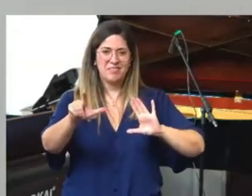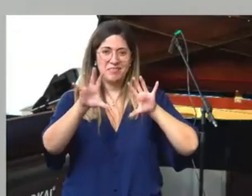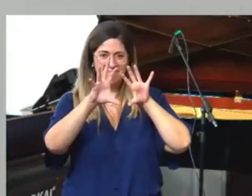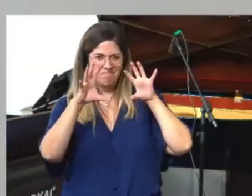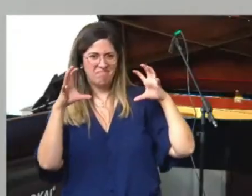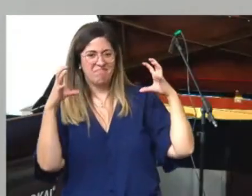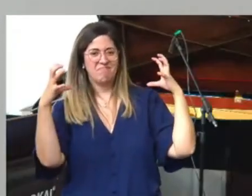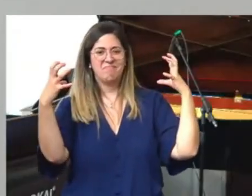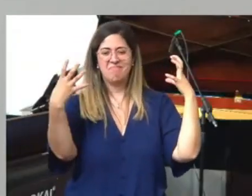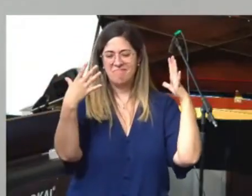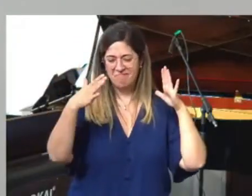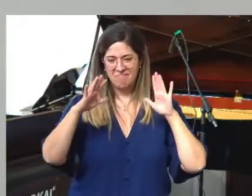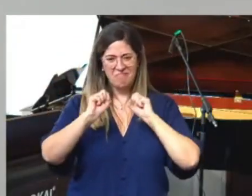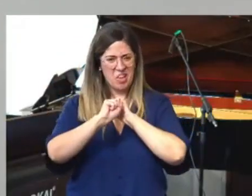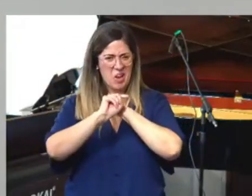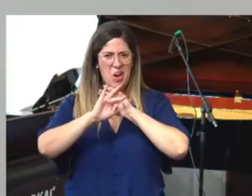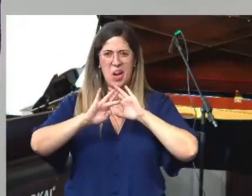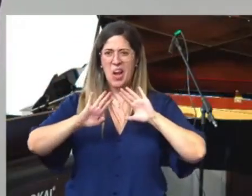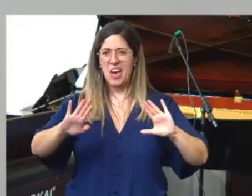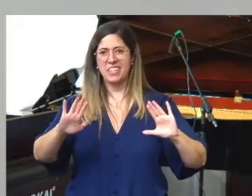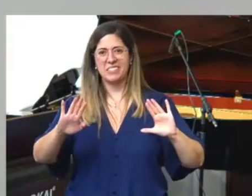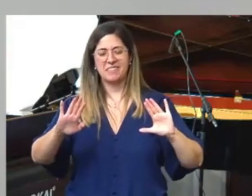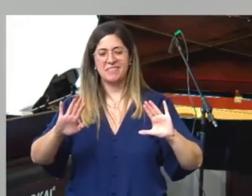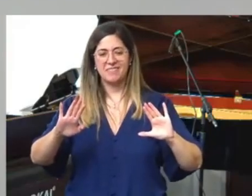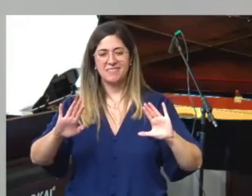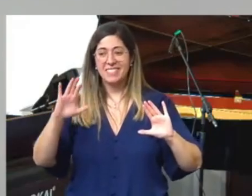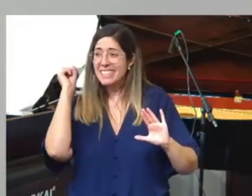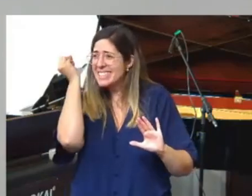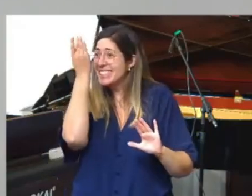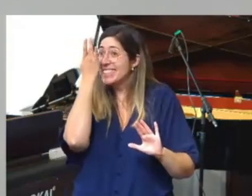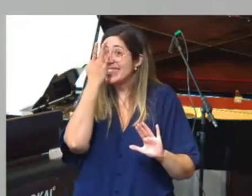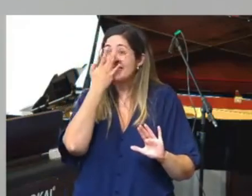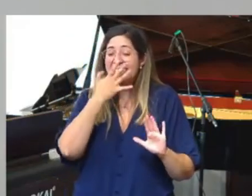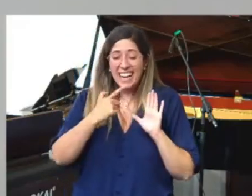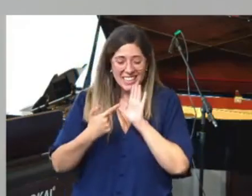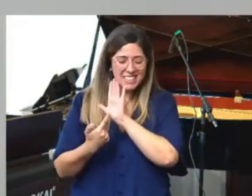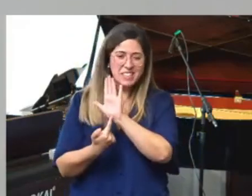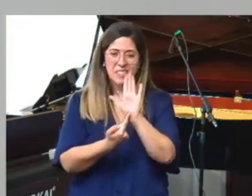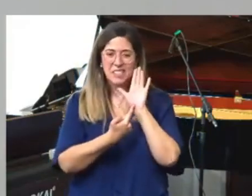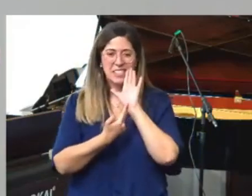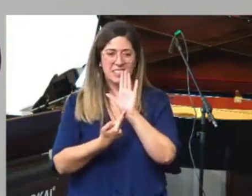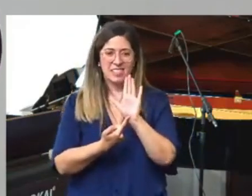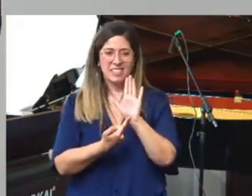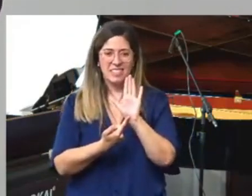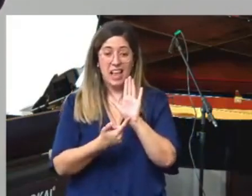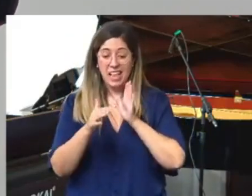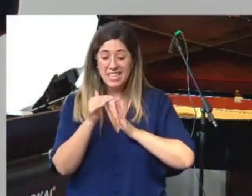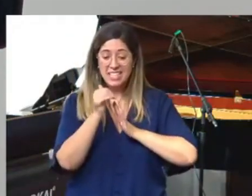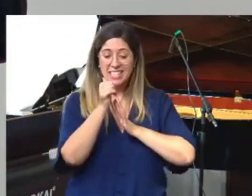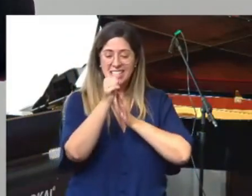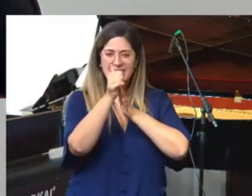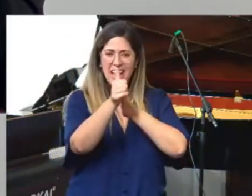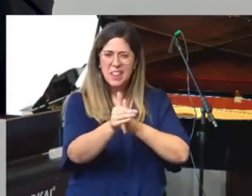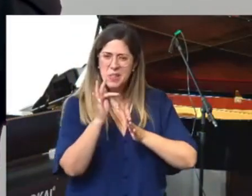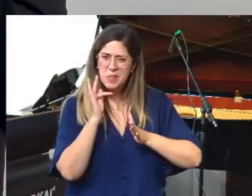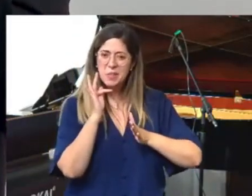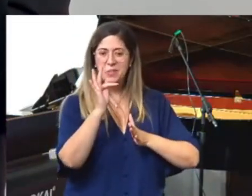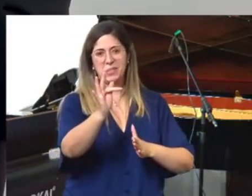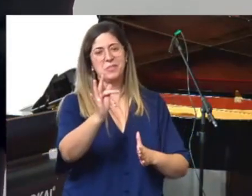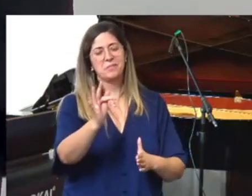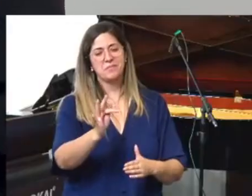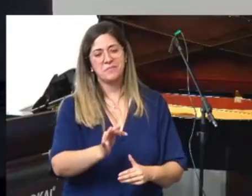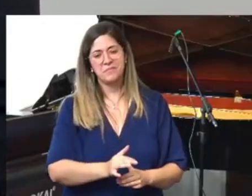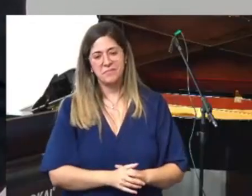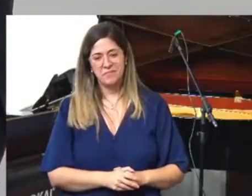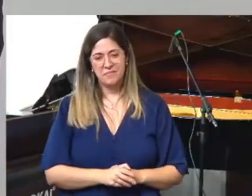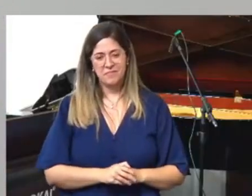nas nuvens, esta graça se manifesta nos conduzindo ao futuro,